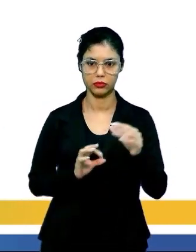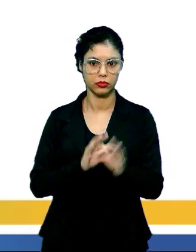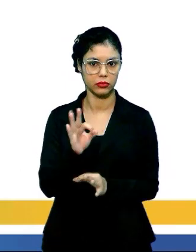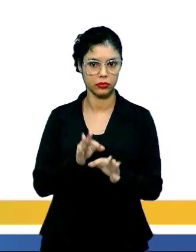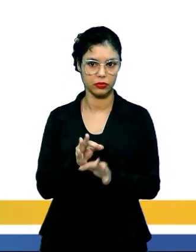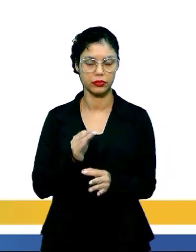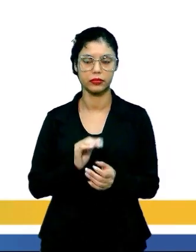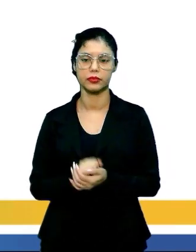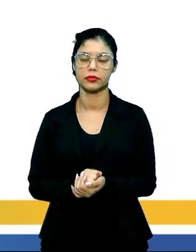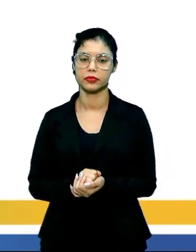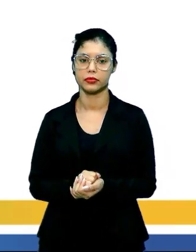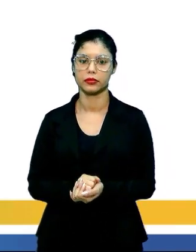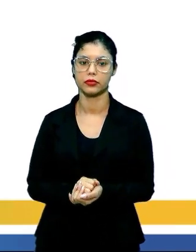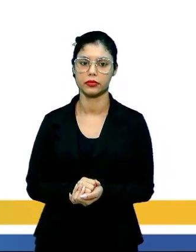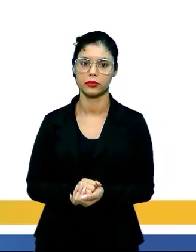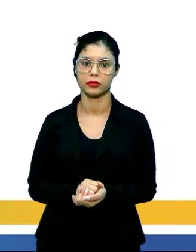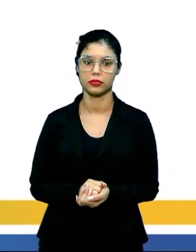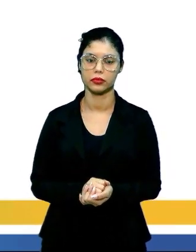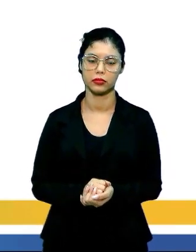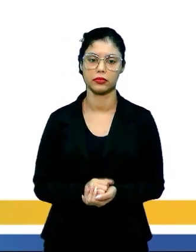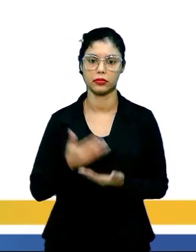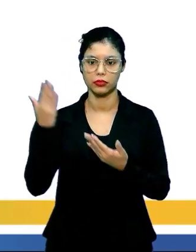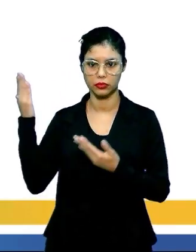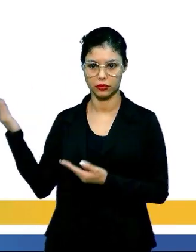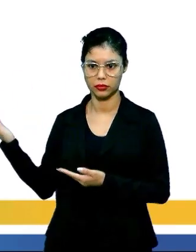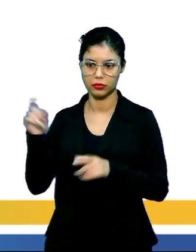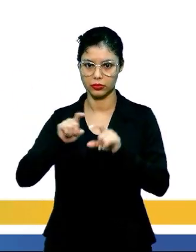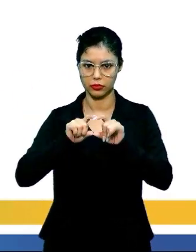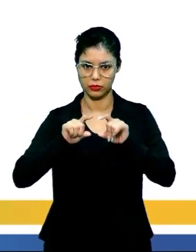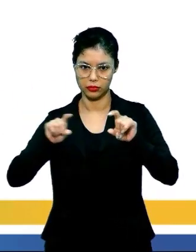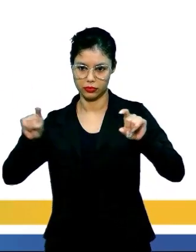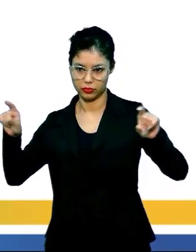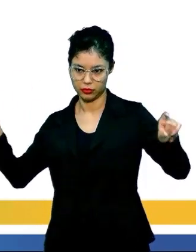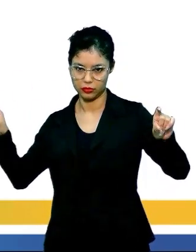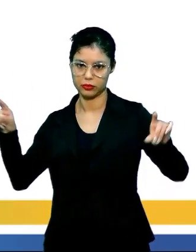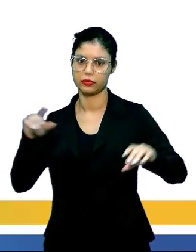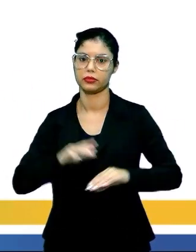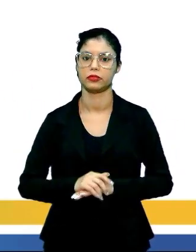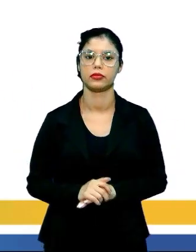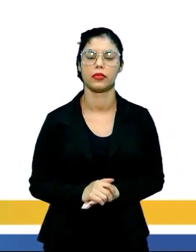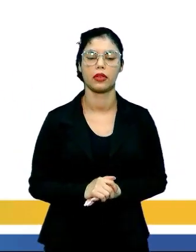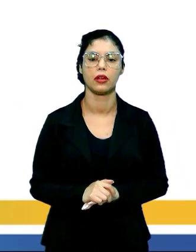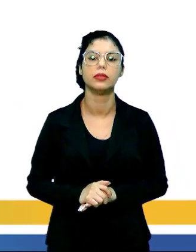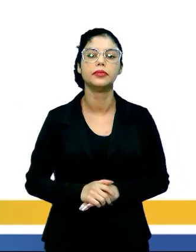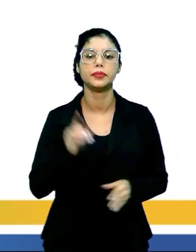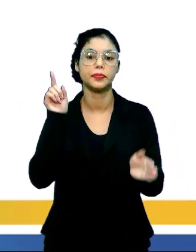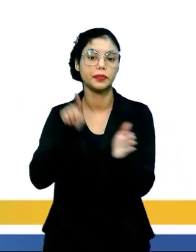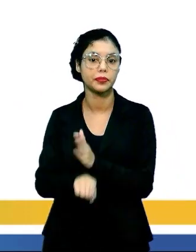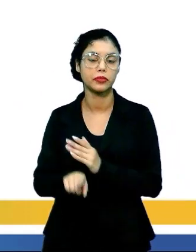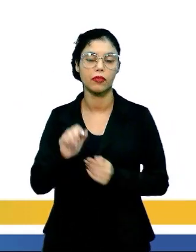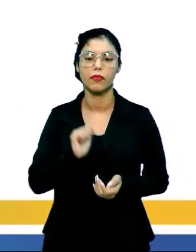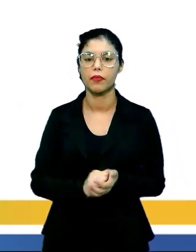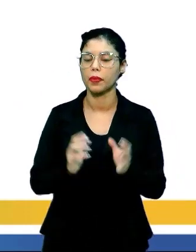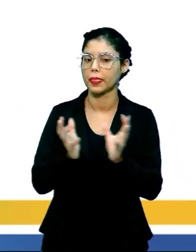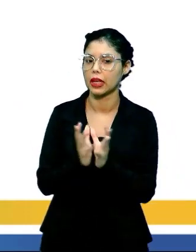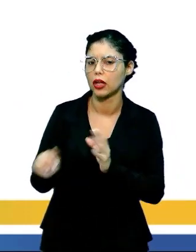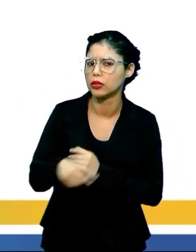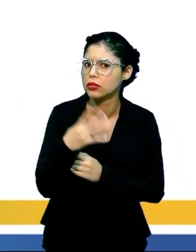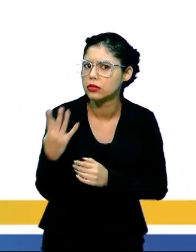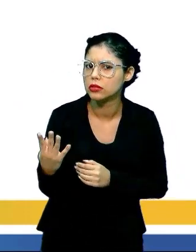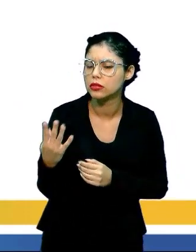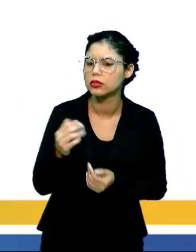devemos colocar em ordem. Em ordem vai ficar dessa seguinte disposição, ó. Aí eu pergunto, esse conjunto tem